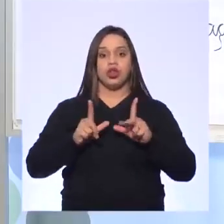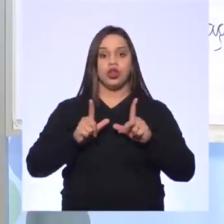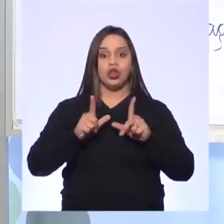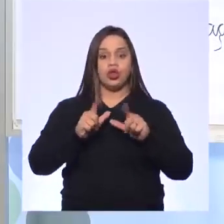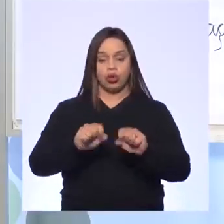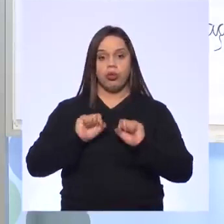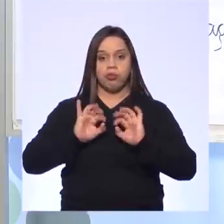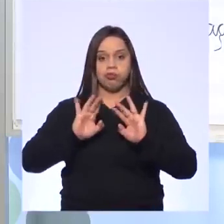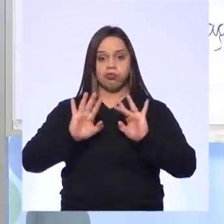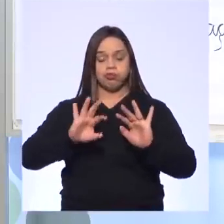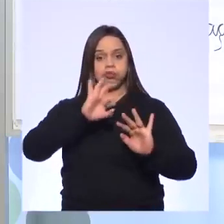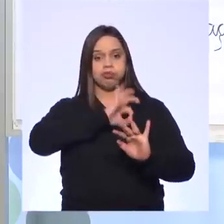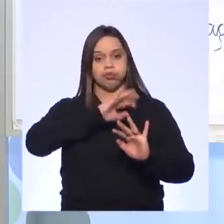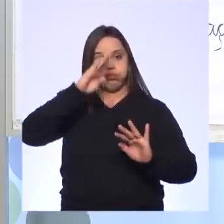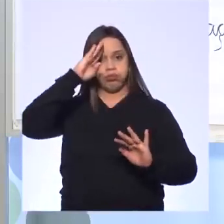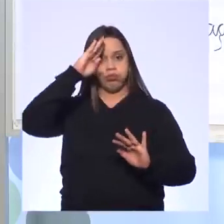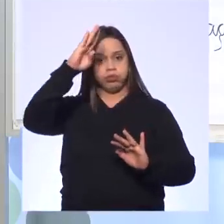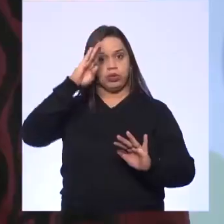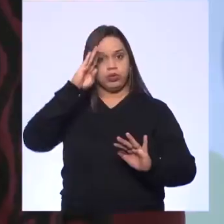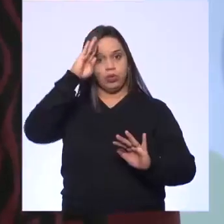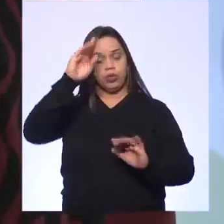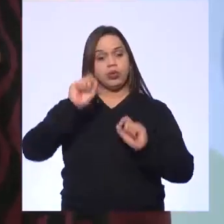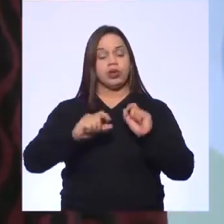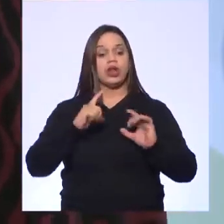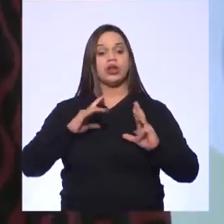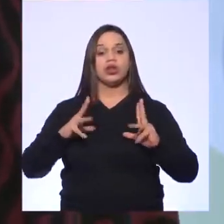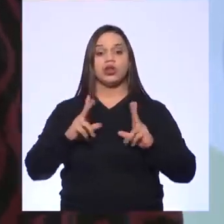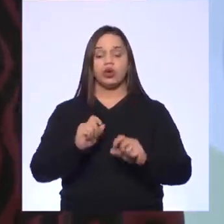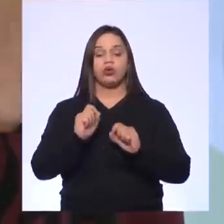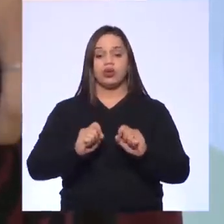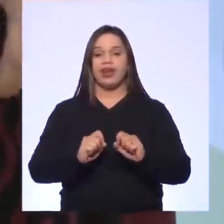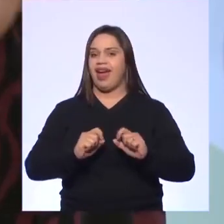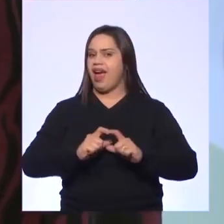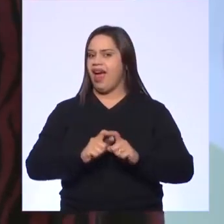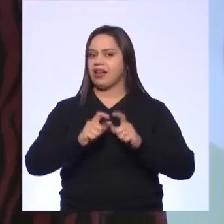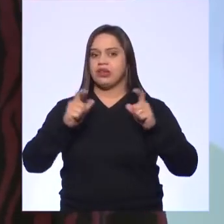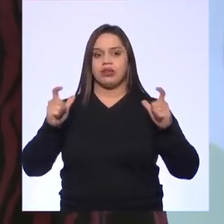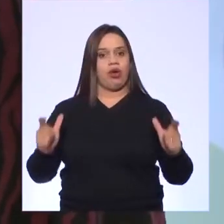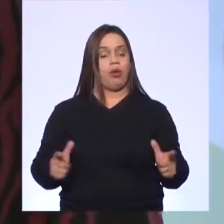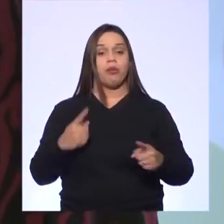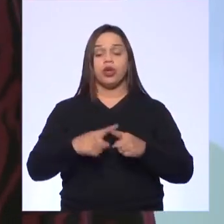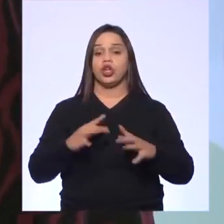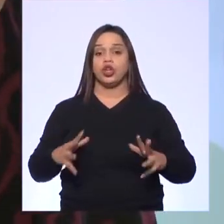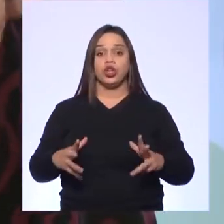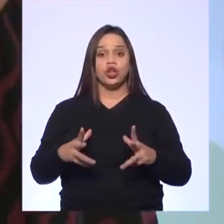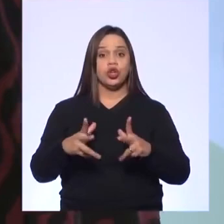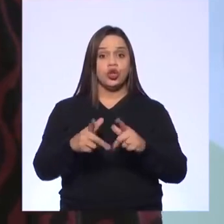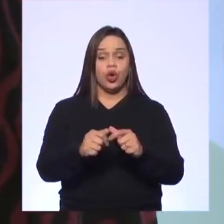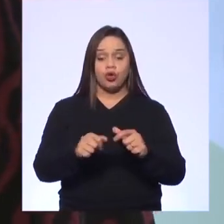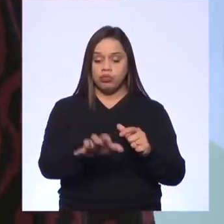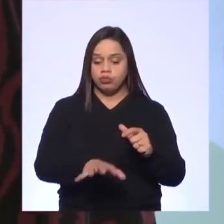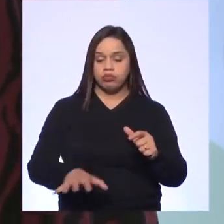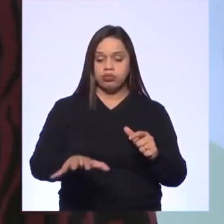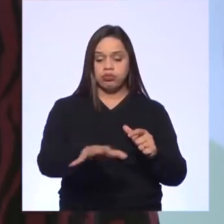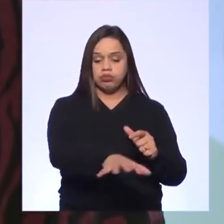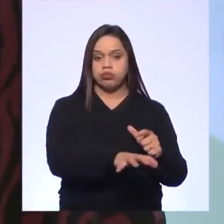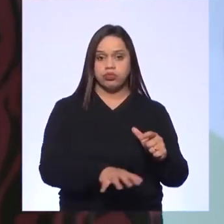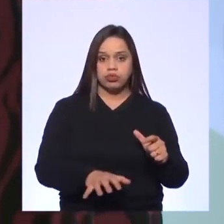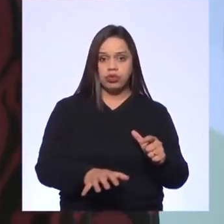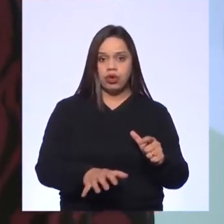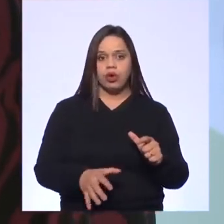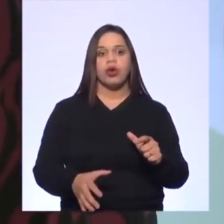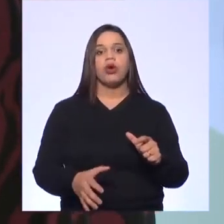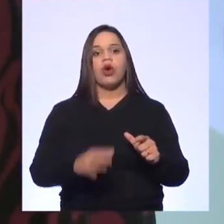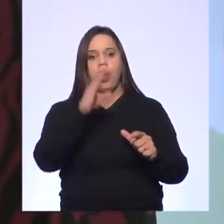ele vai ter o exército dele contando com todas as pessoas dos outros territórios. Então, todos os exércitos dos outros